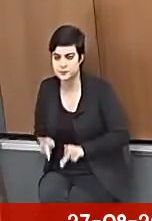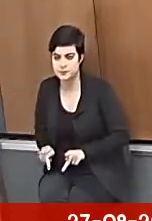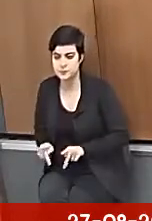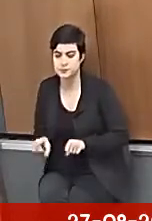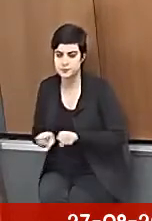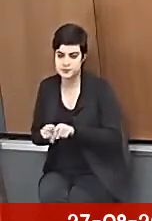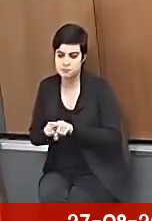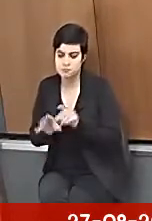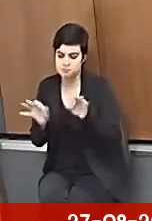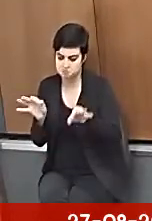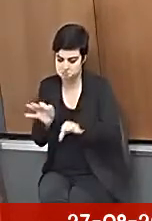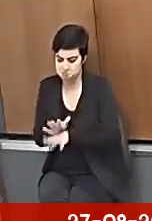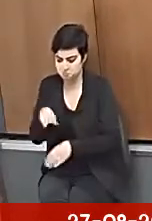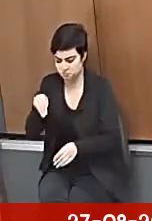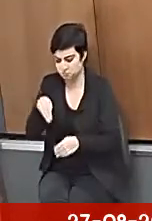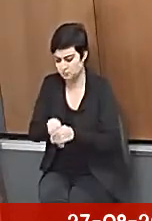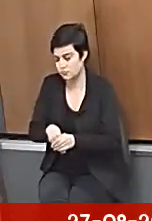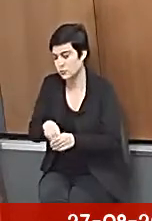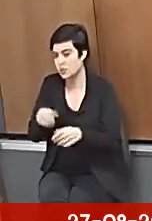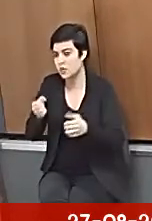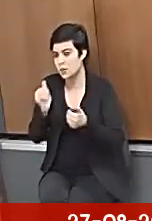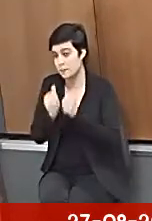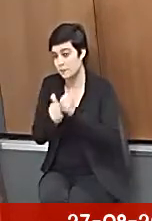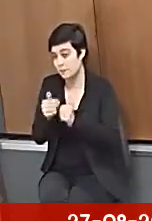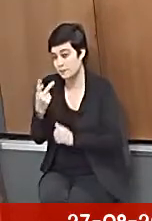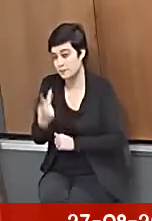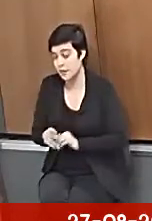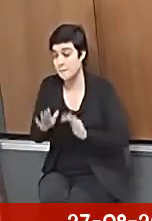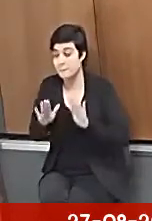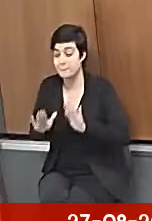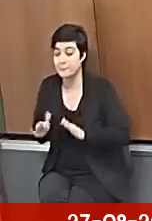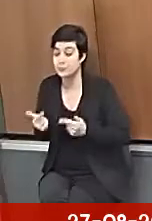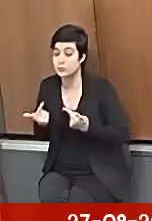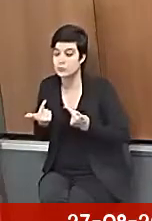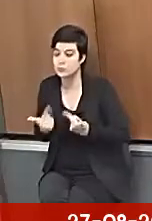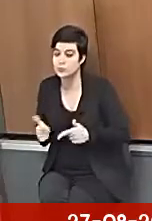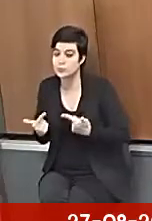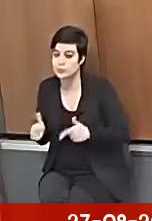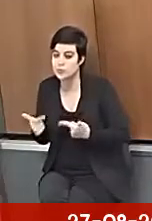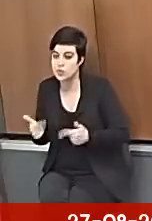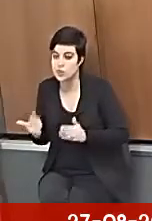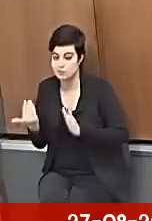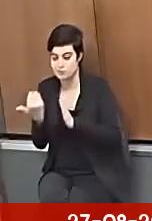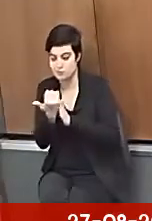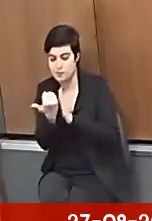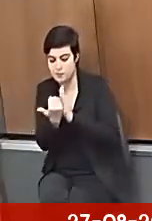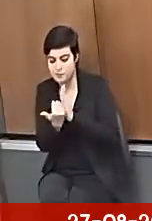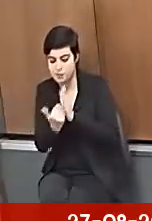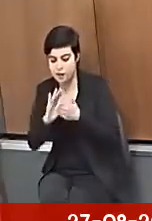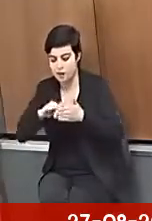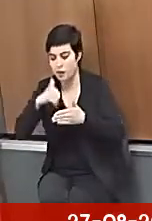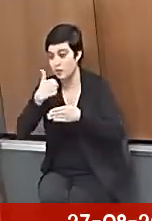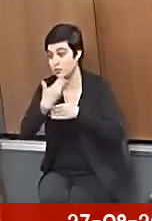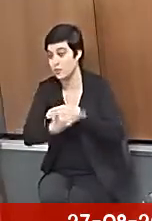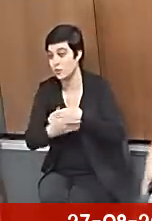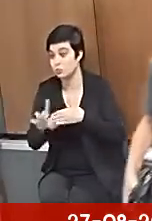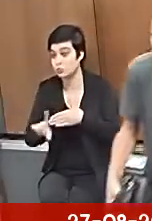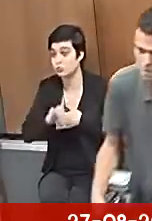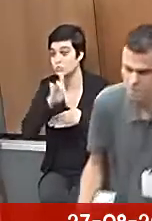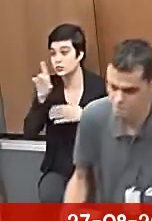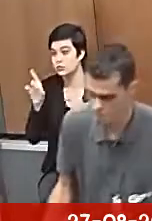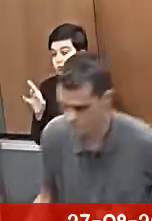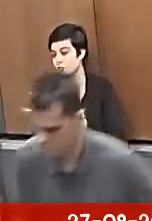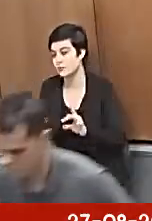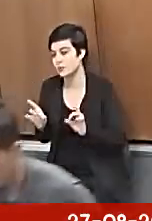pronto dentro da categoria deles mas nós não temos um calendário específico que fosse um dia